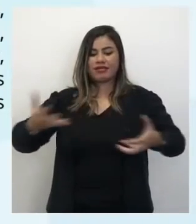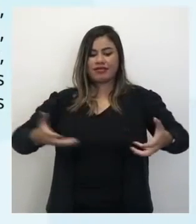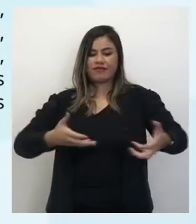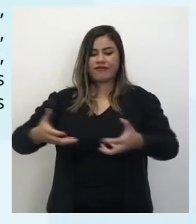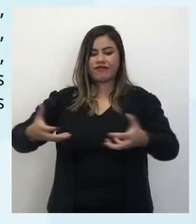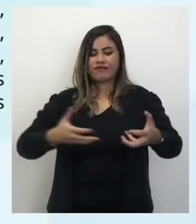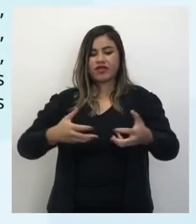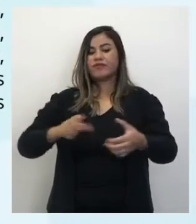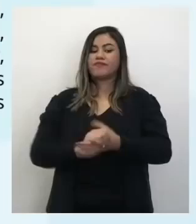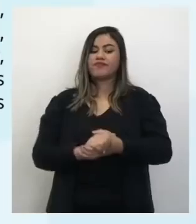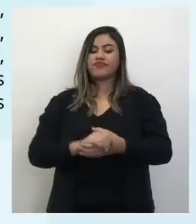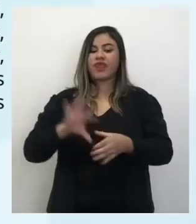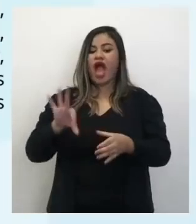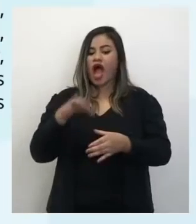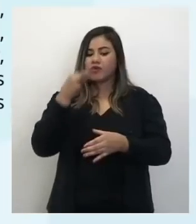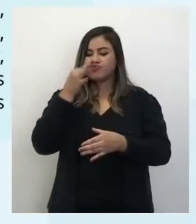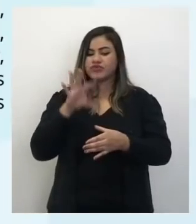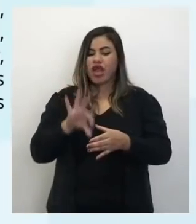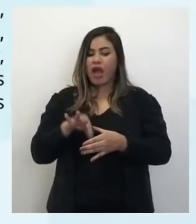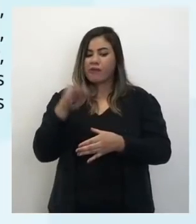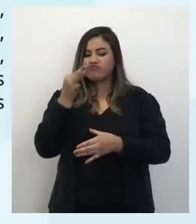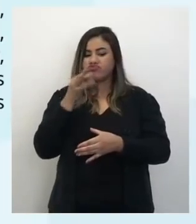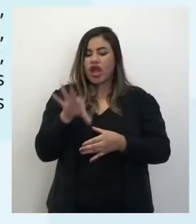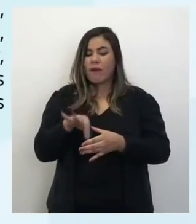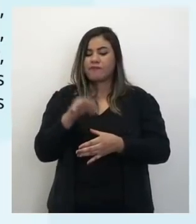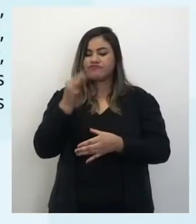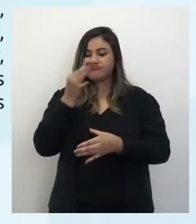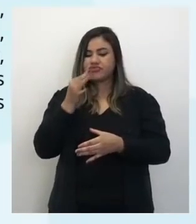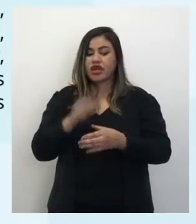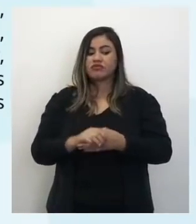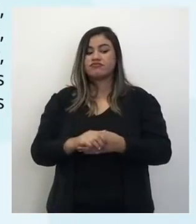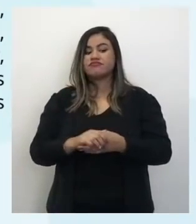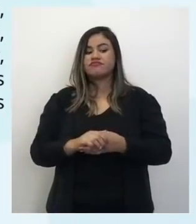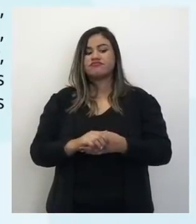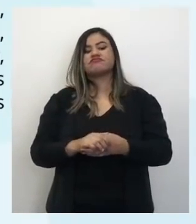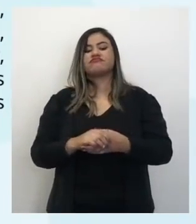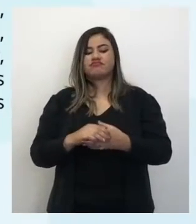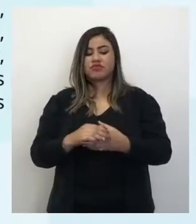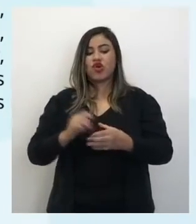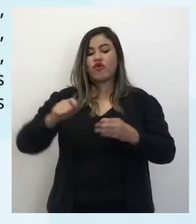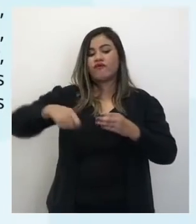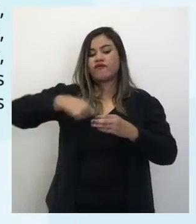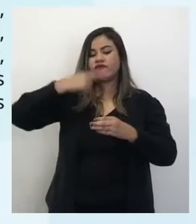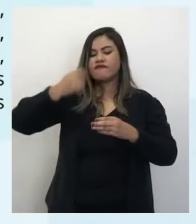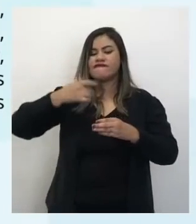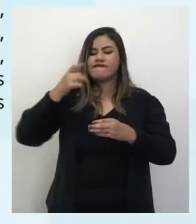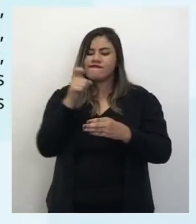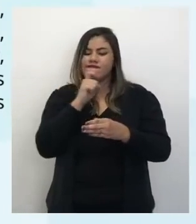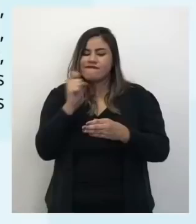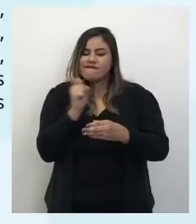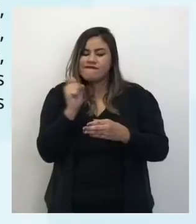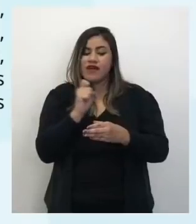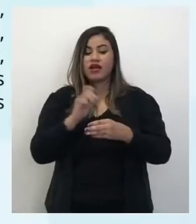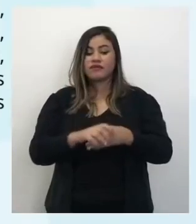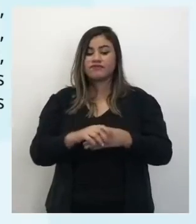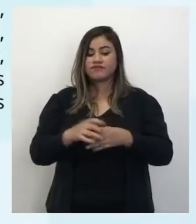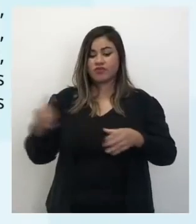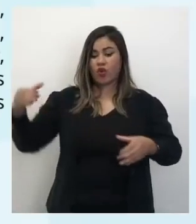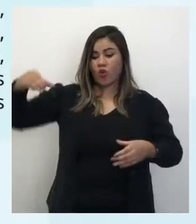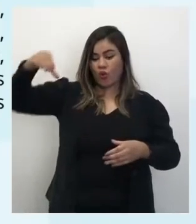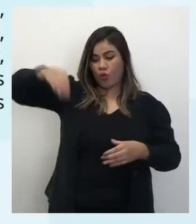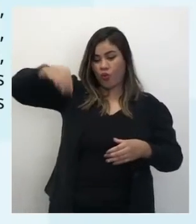para saladas, salgadinhos de pacote, biscoitos doces, sorvete, cereal